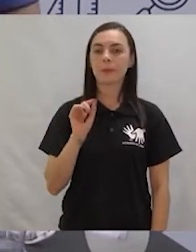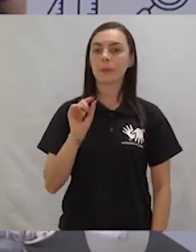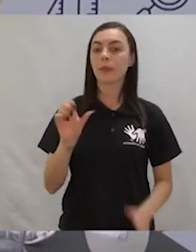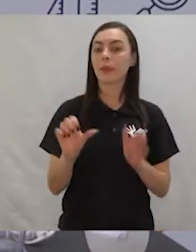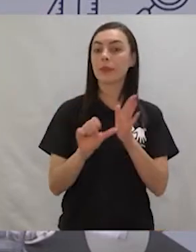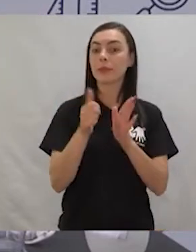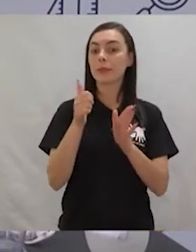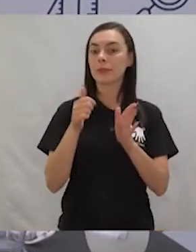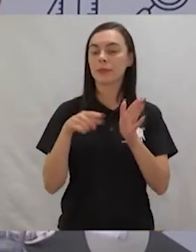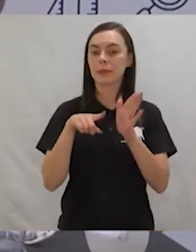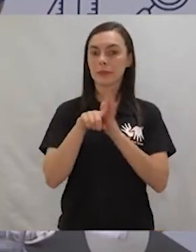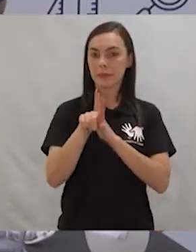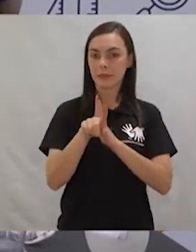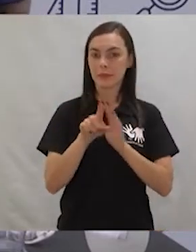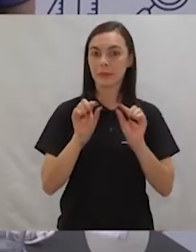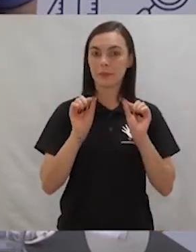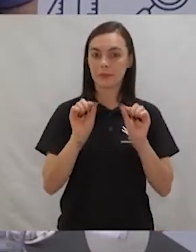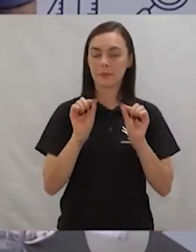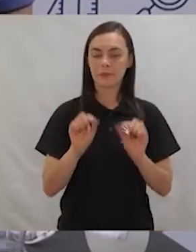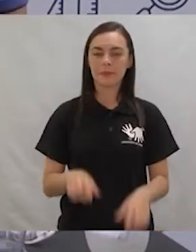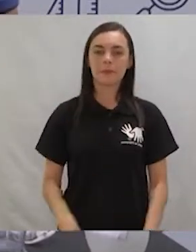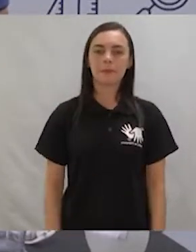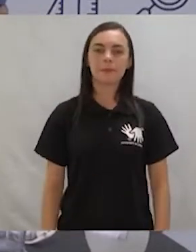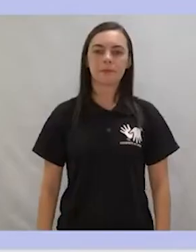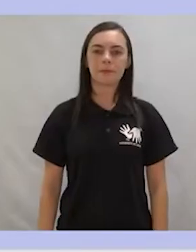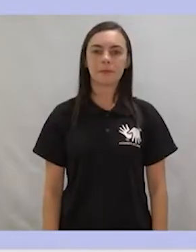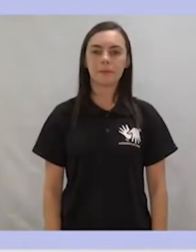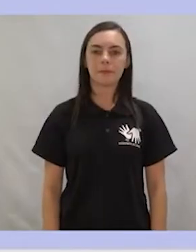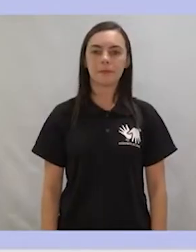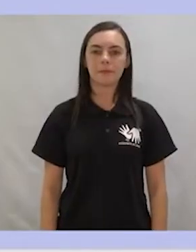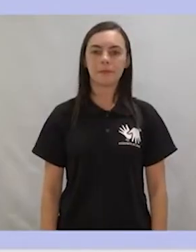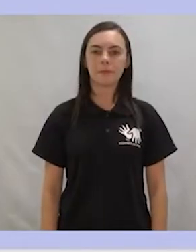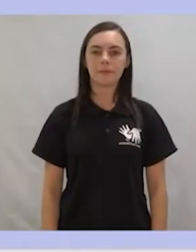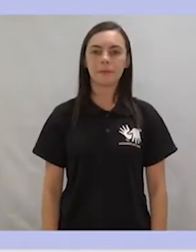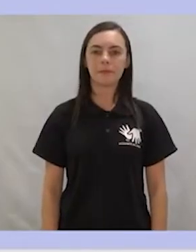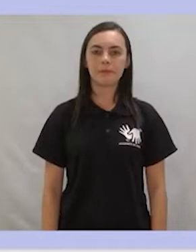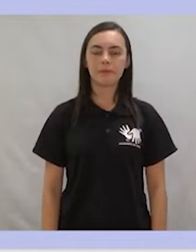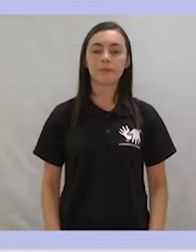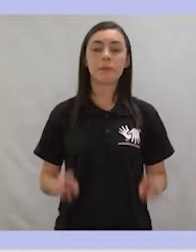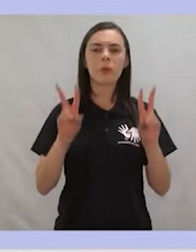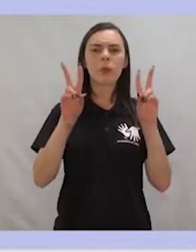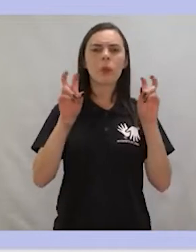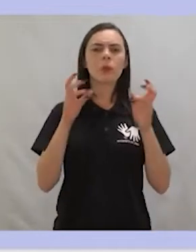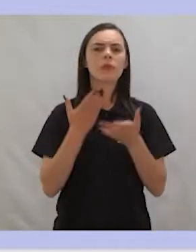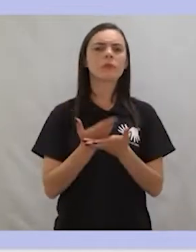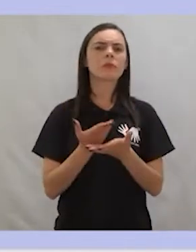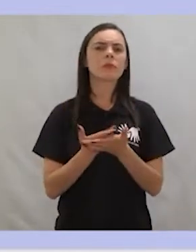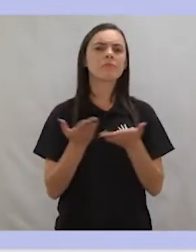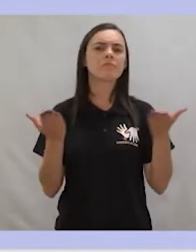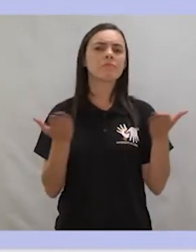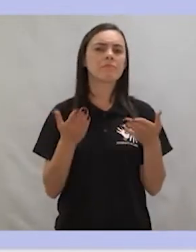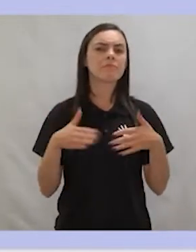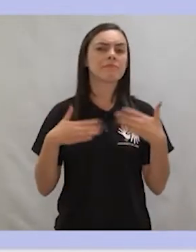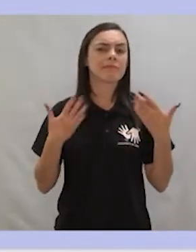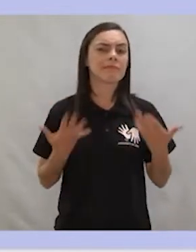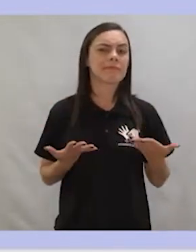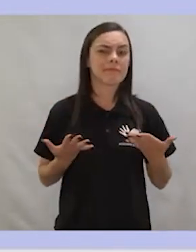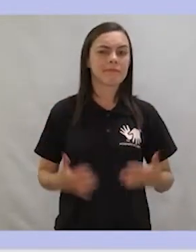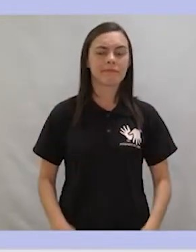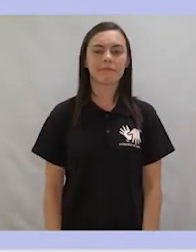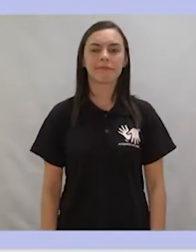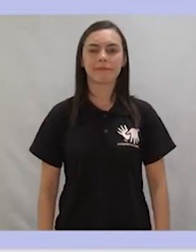ó. Na primeira pergunta, diz assim, qual é o tema da aula de hoje.